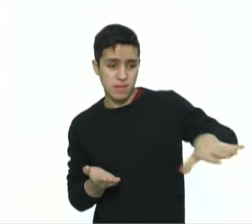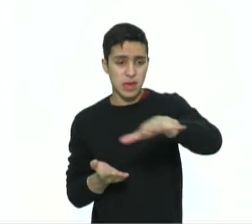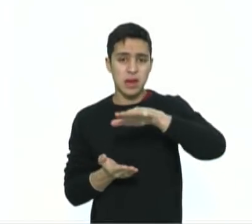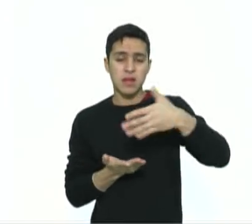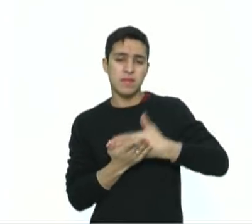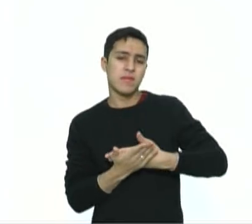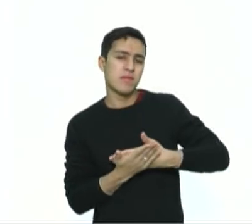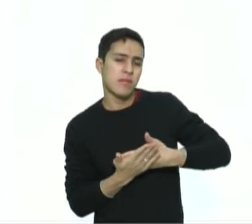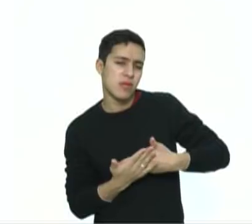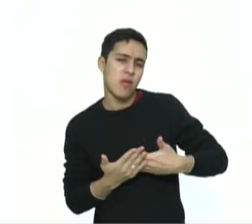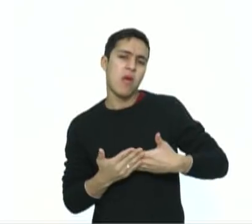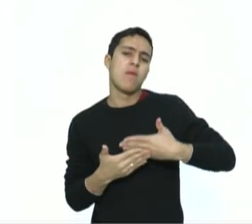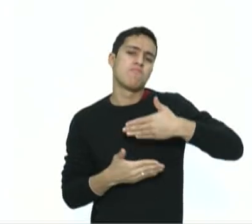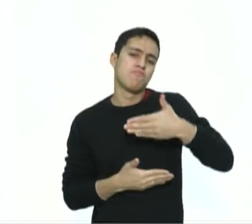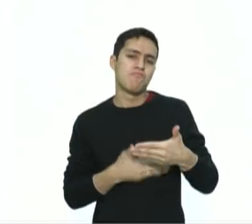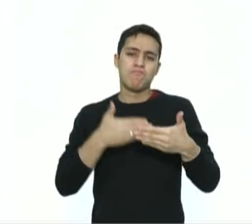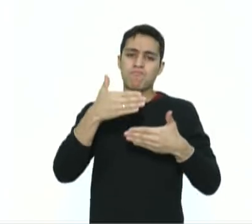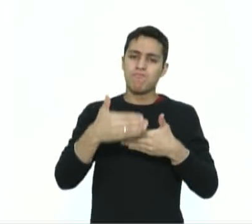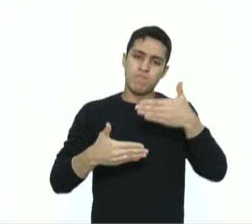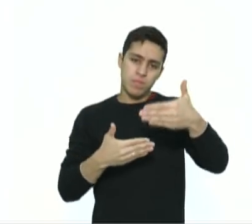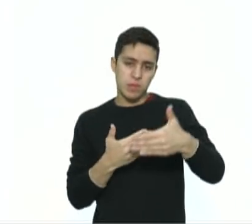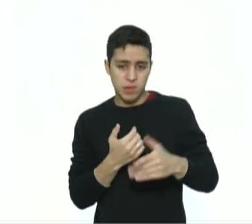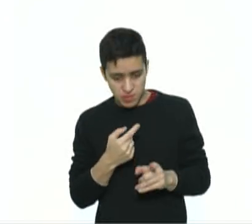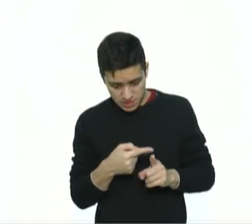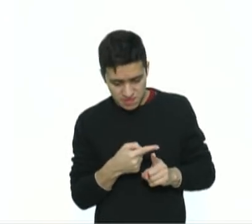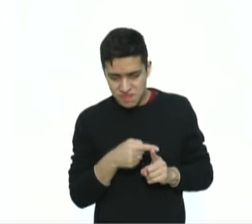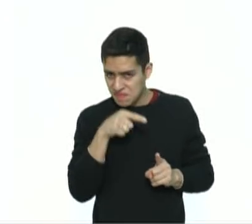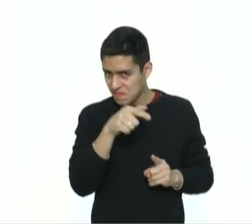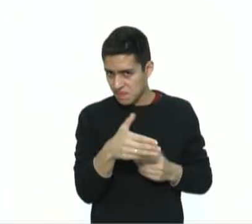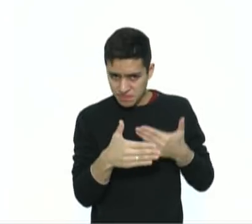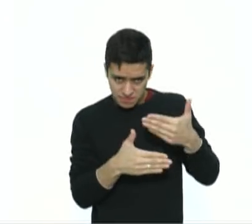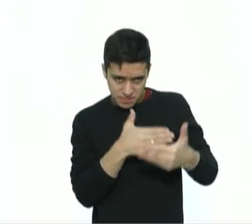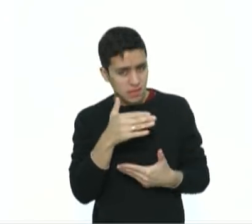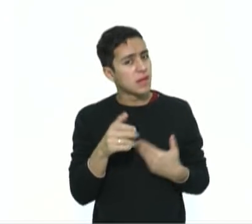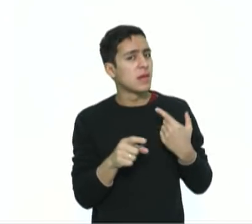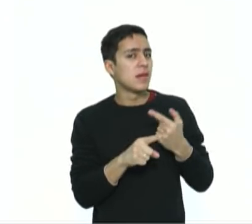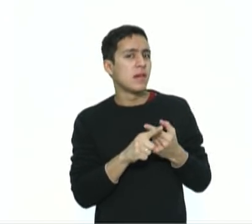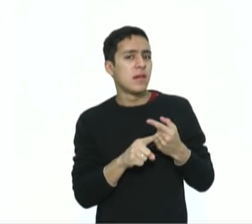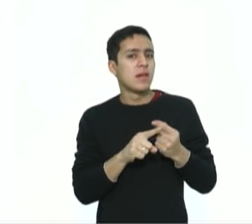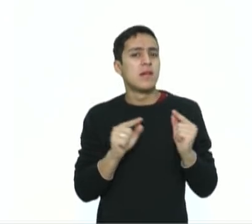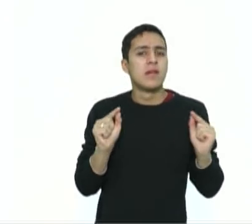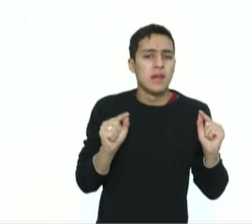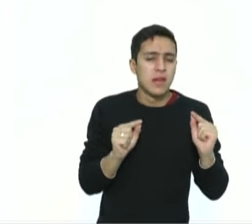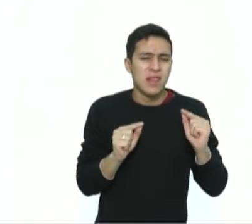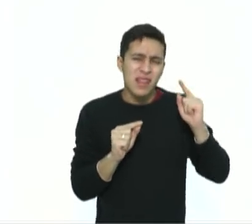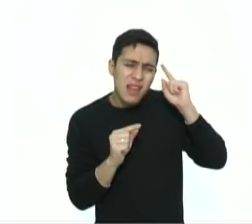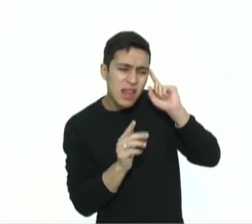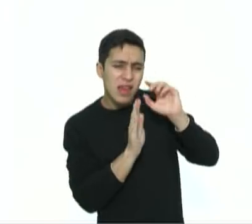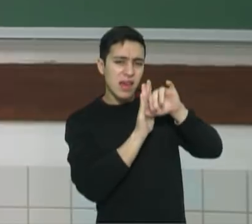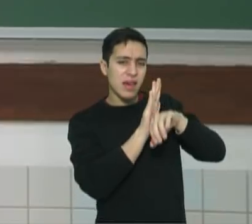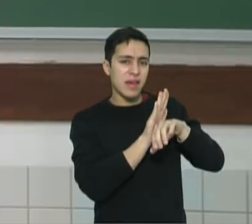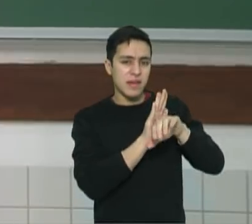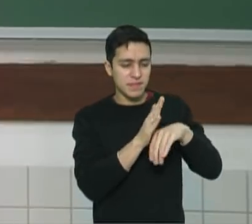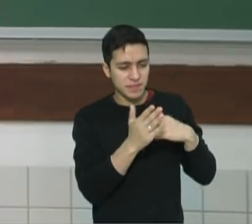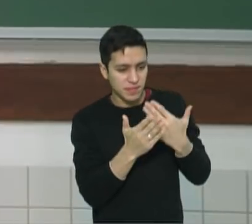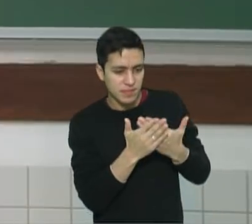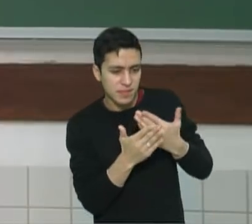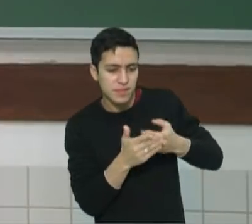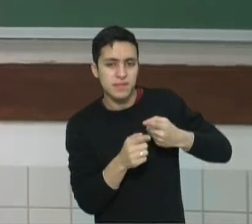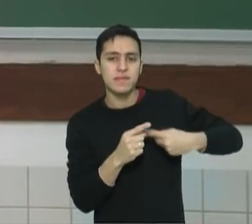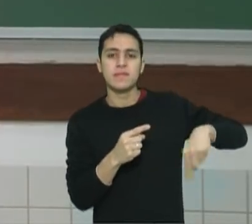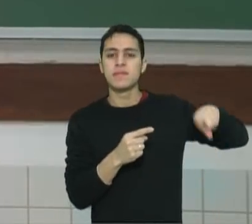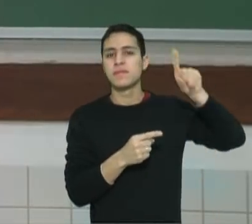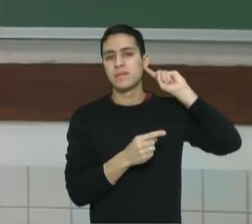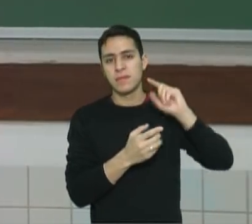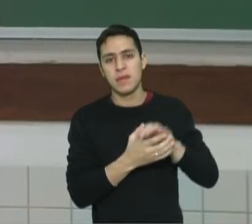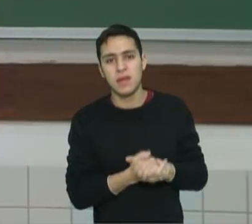evoluindo. Essa evolução se dá principalmente por aquelas noçõezinhas conceituais que a gente viu em algumas aulas anteriores,